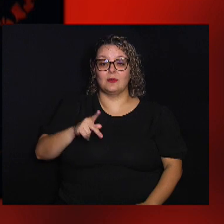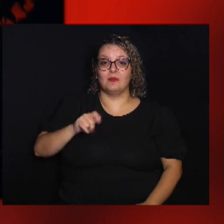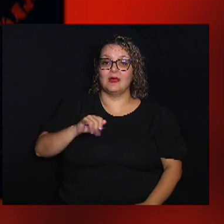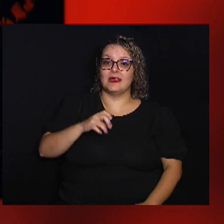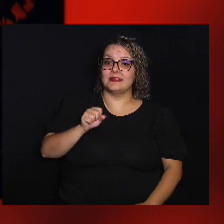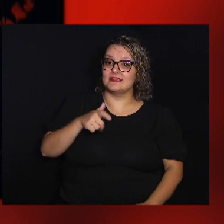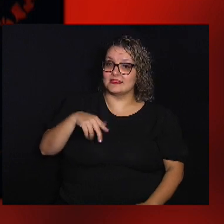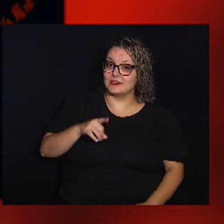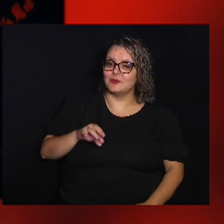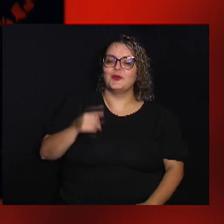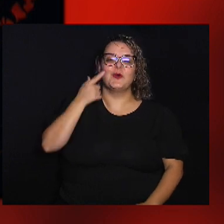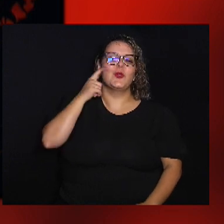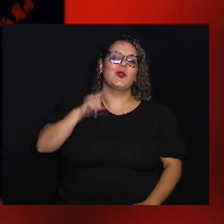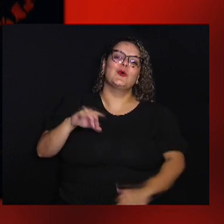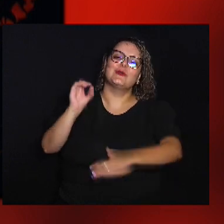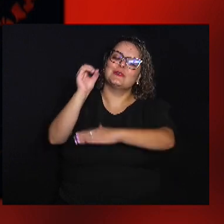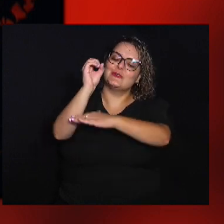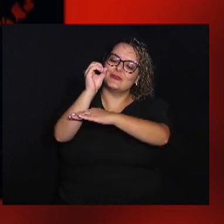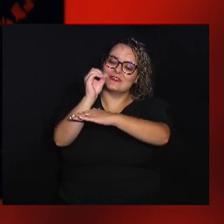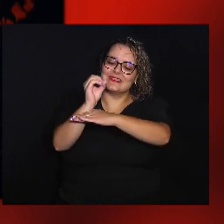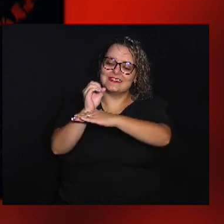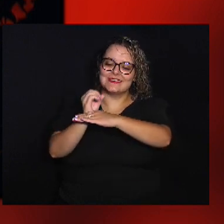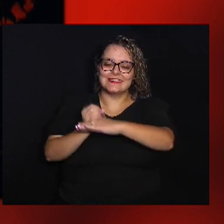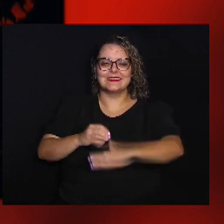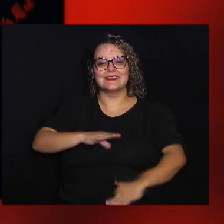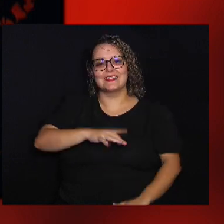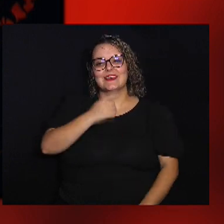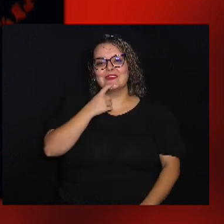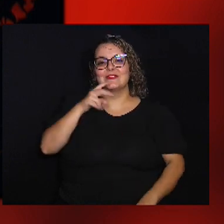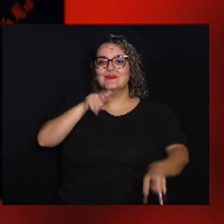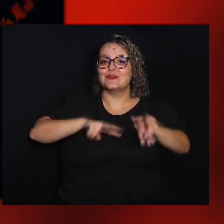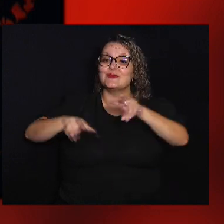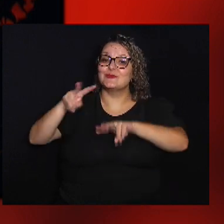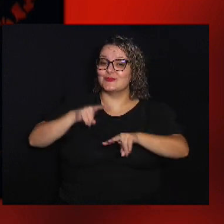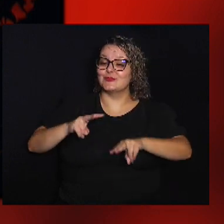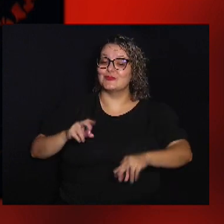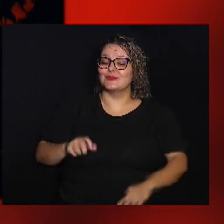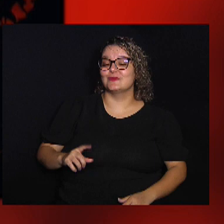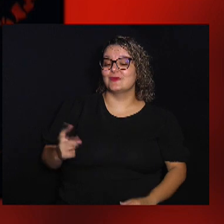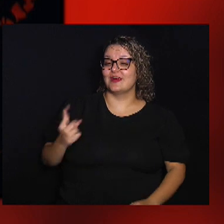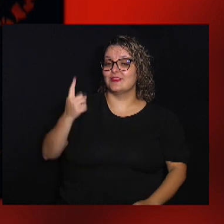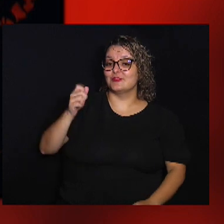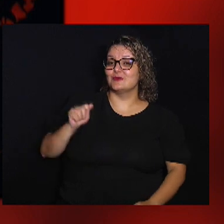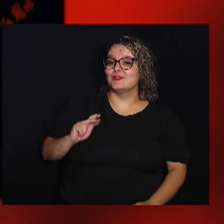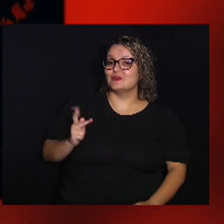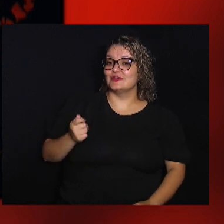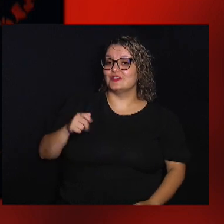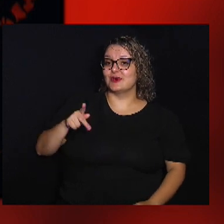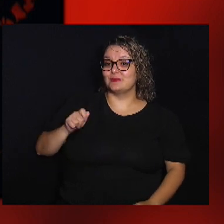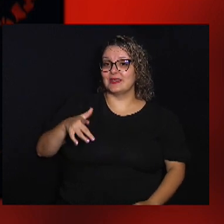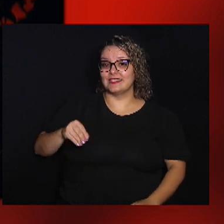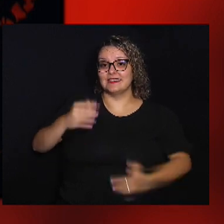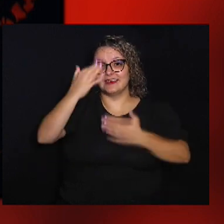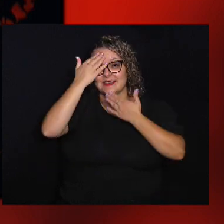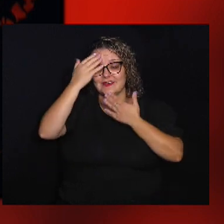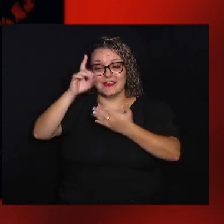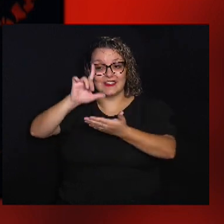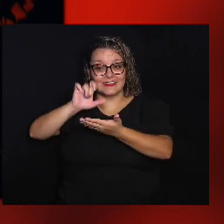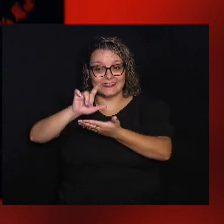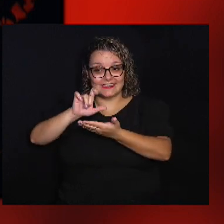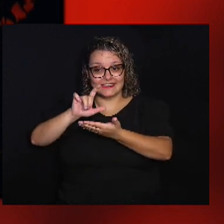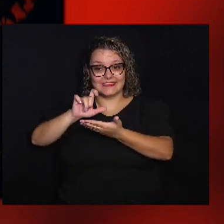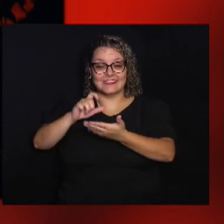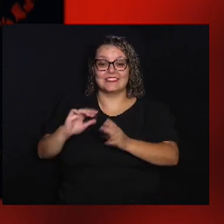claro, o pôr do sol em Campinas, visto do alto do Chapadão. A gente agradece aqui a fotógrafa